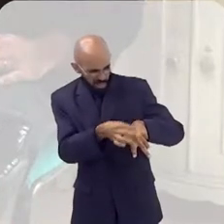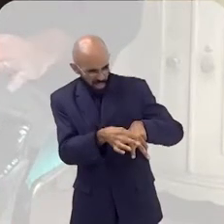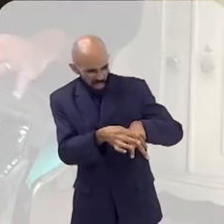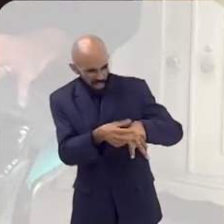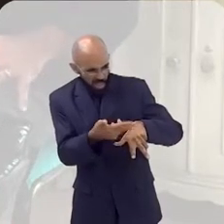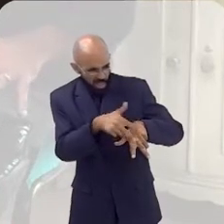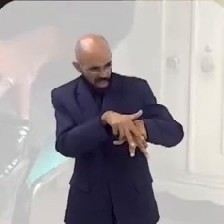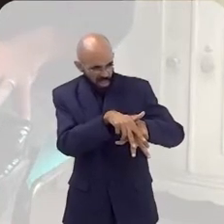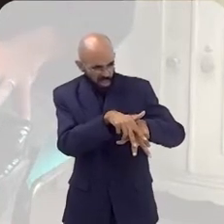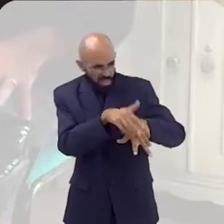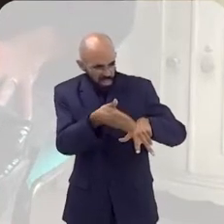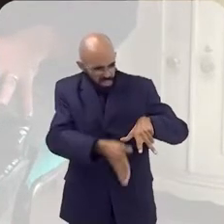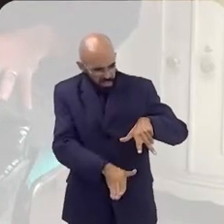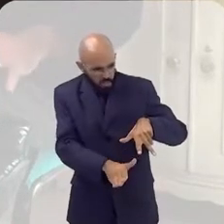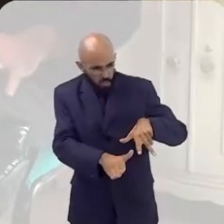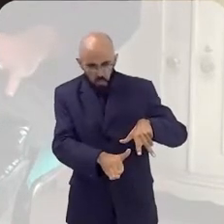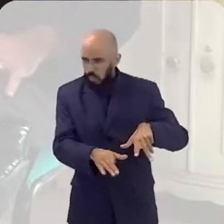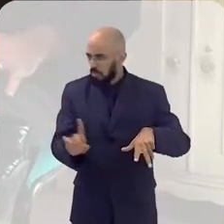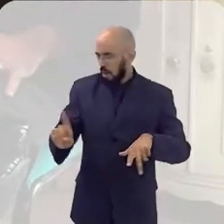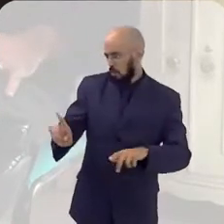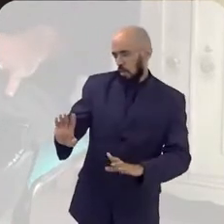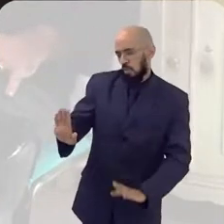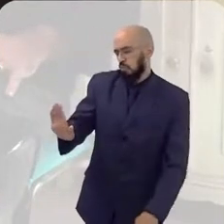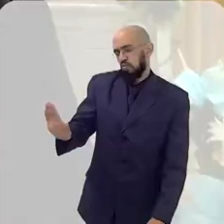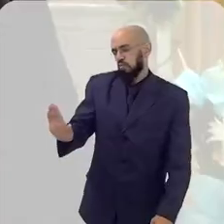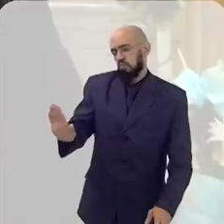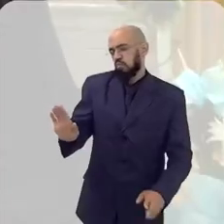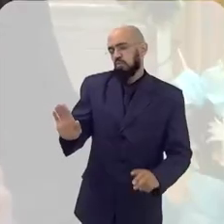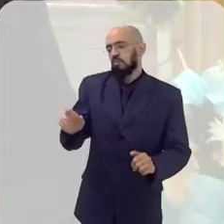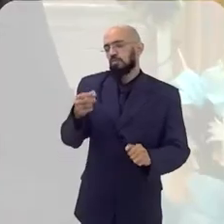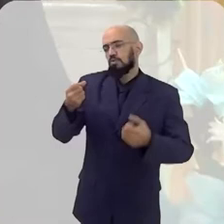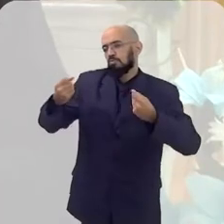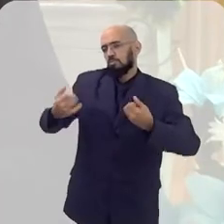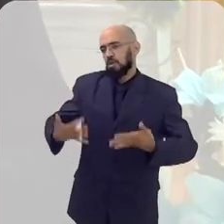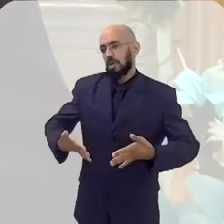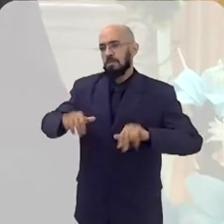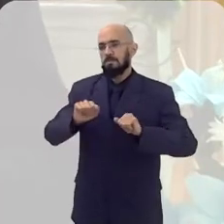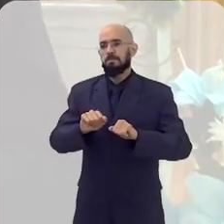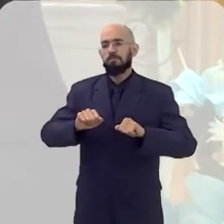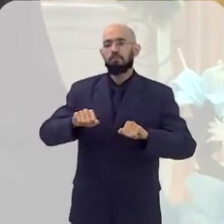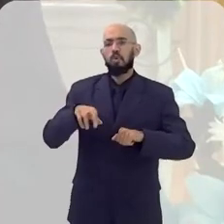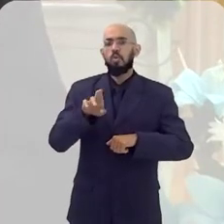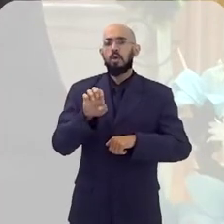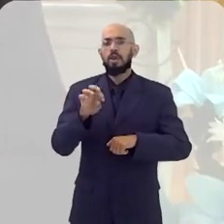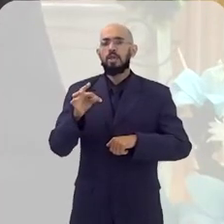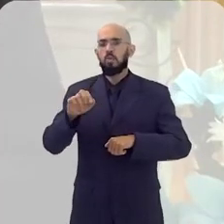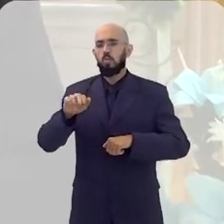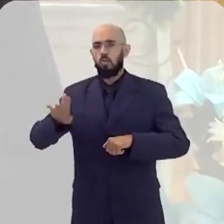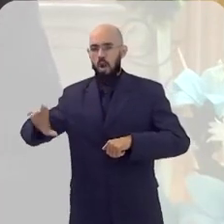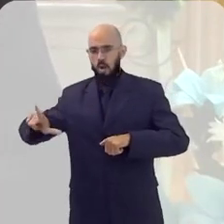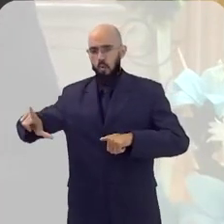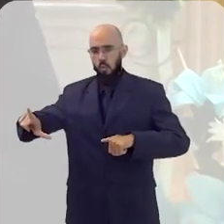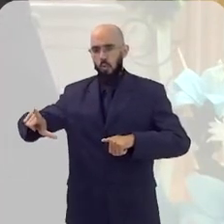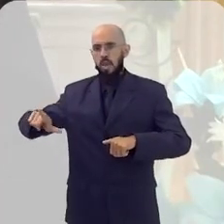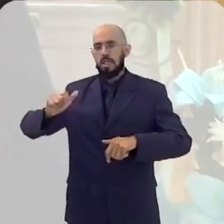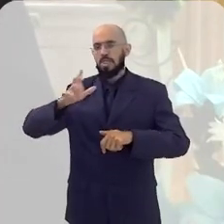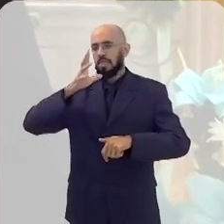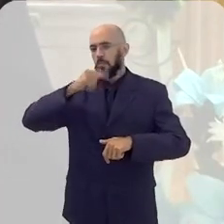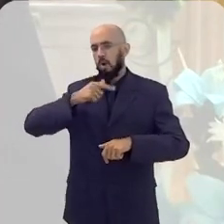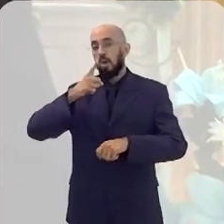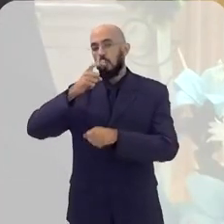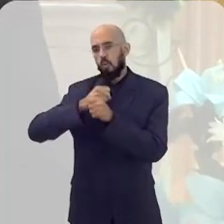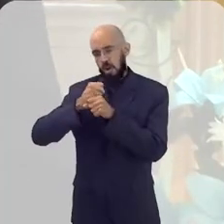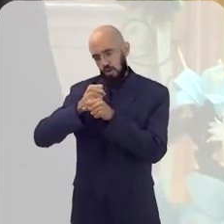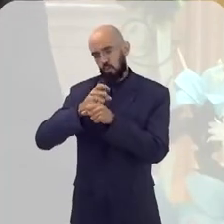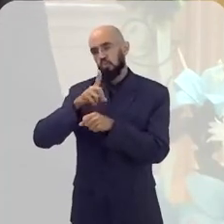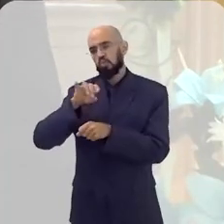isso? Não. Não? Veja bem, não. Vamos ser mais amplo. O ritual de iniciação, ele demora um ano e um dia,